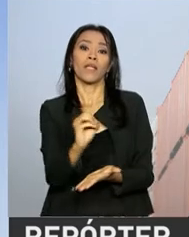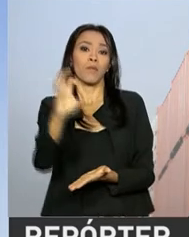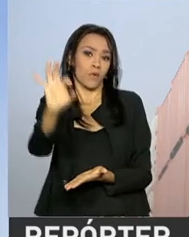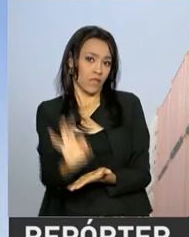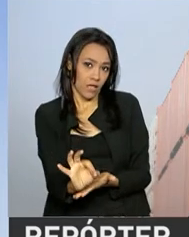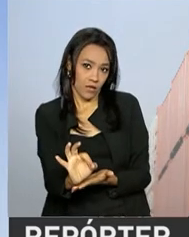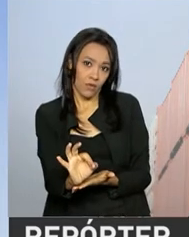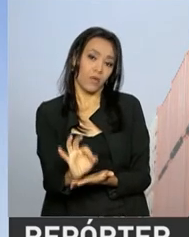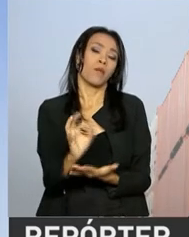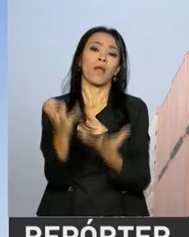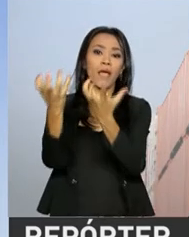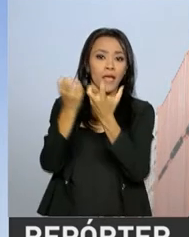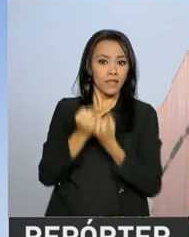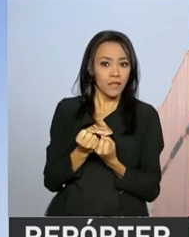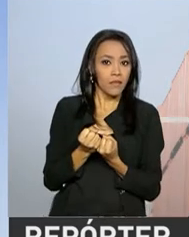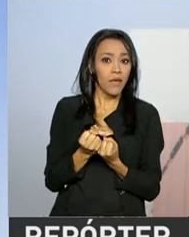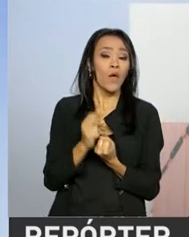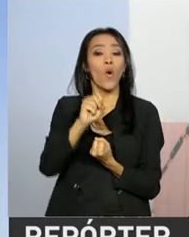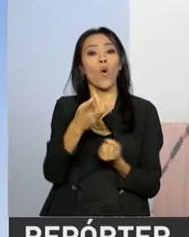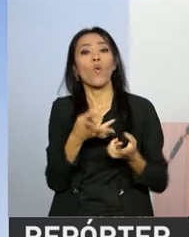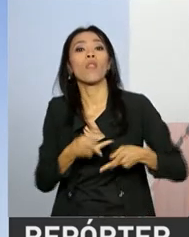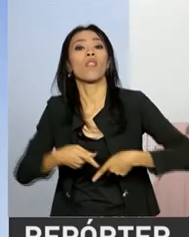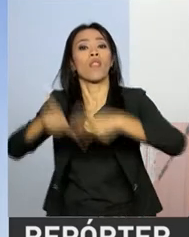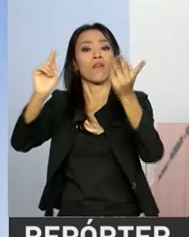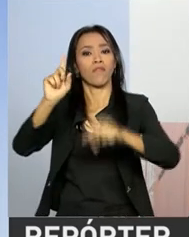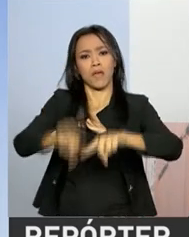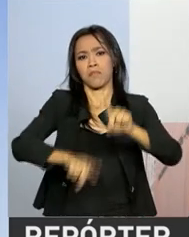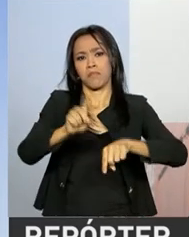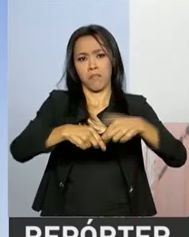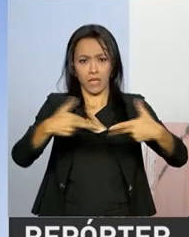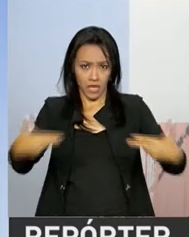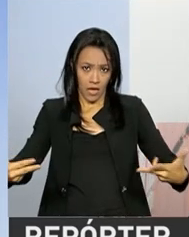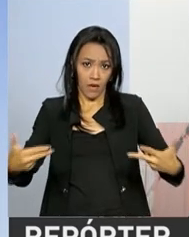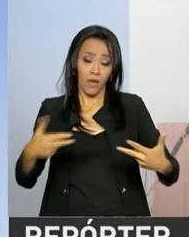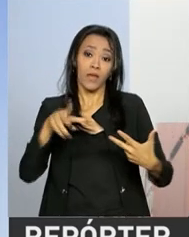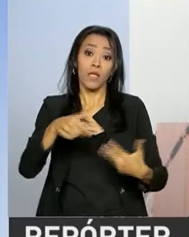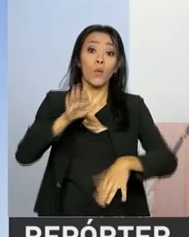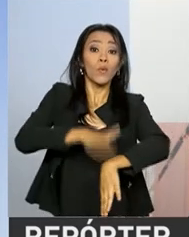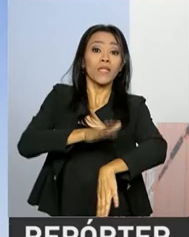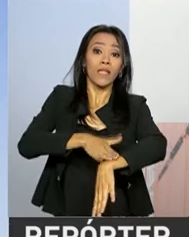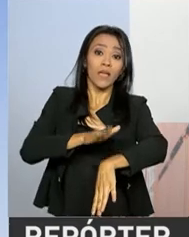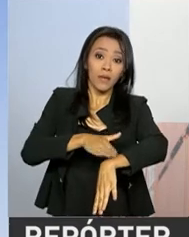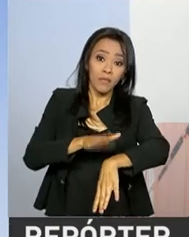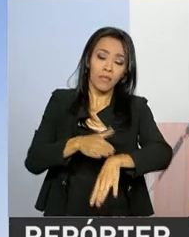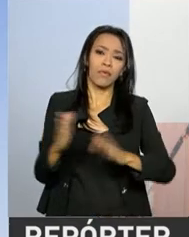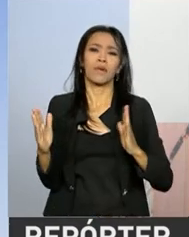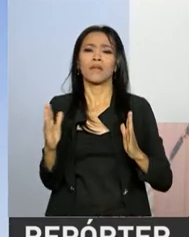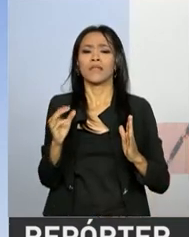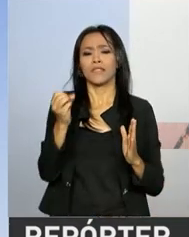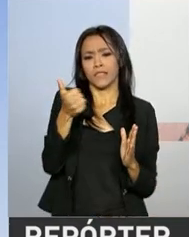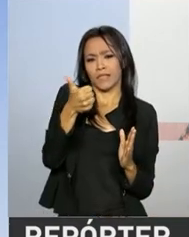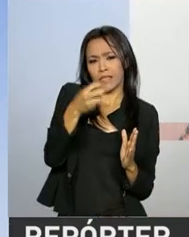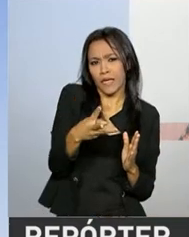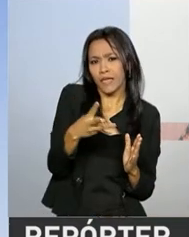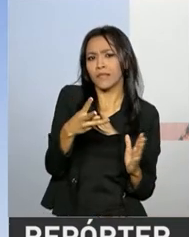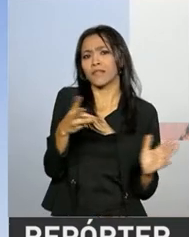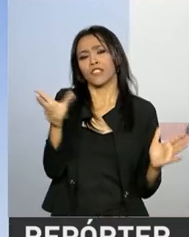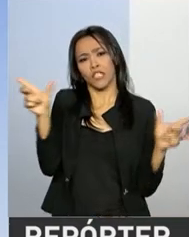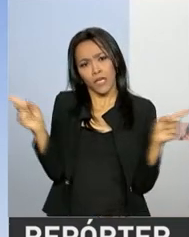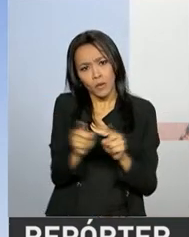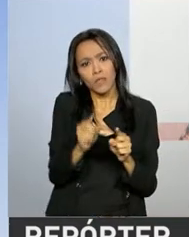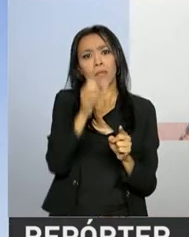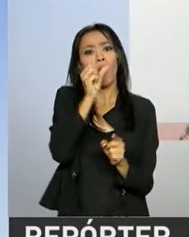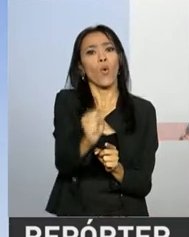enviar ou receber uma mercadoria do exterior. Assim, o tempo médio para exportação pode passar de 13 para 8 dias e